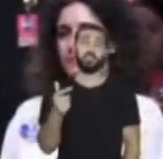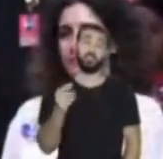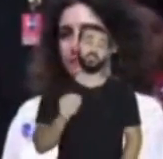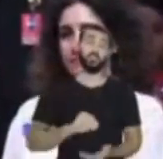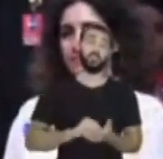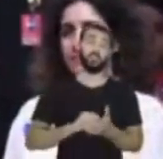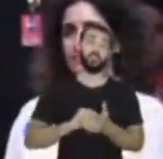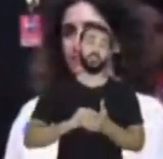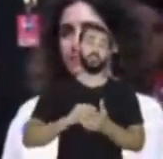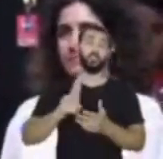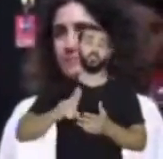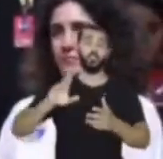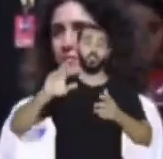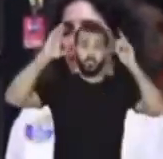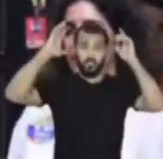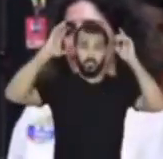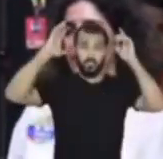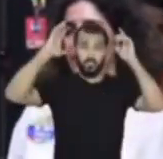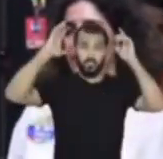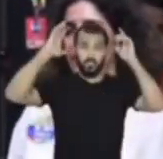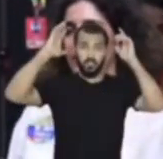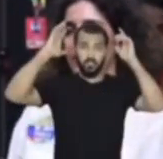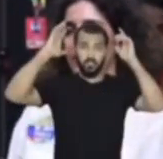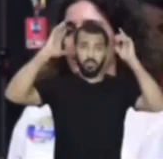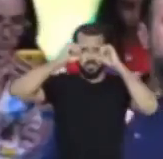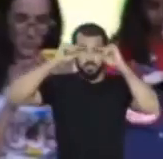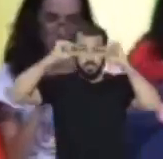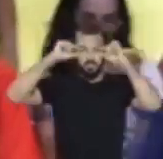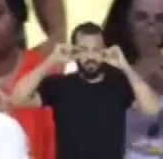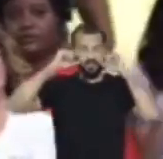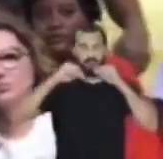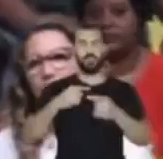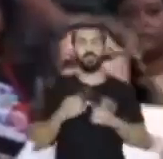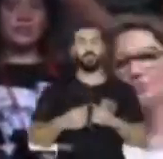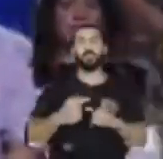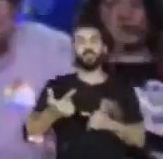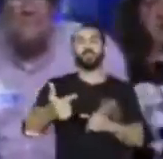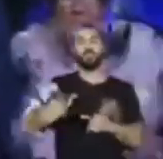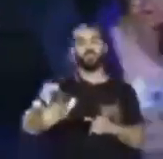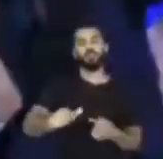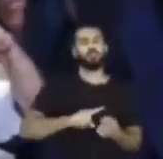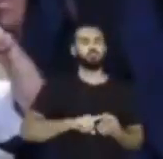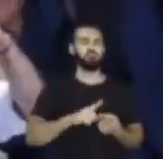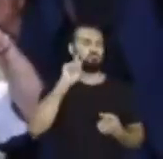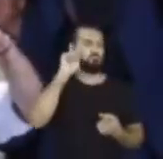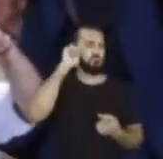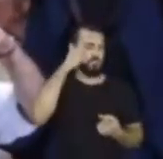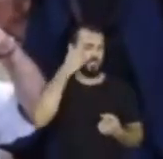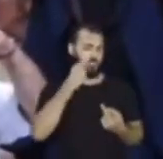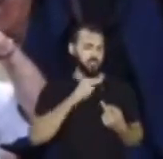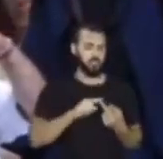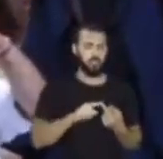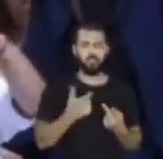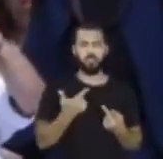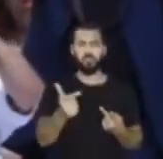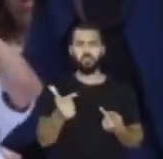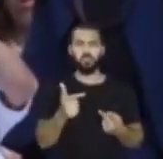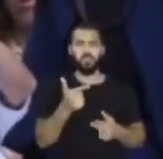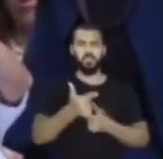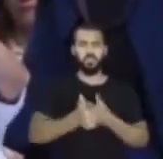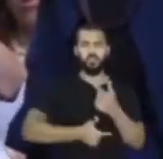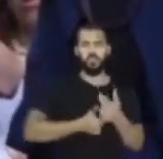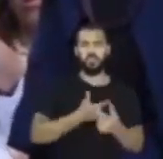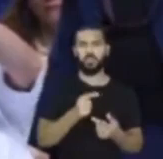negro, não tinha pardo, não tinha pobre, não tinha trabalhador. Era o artista